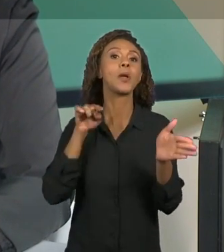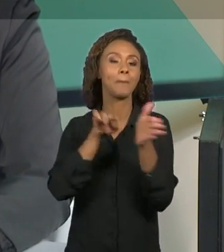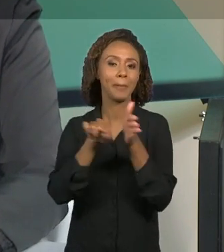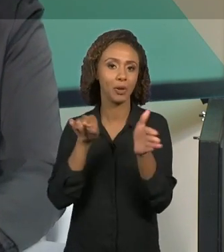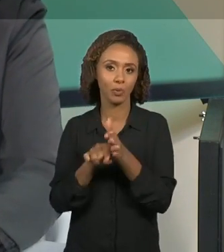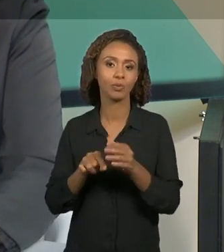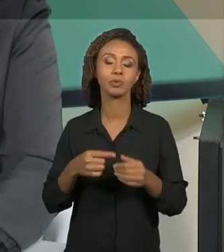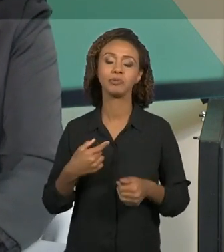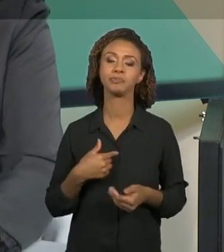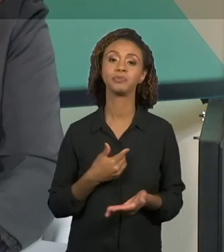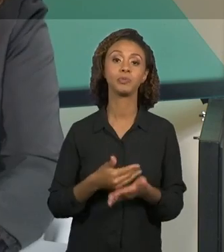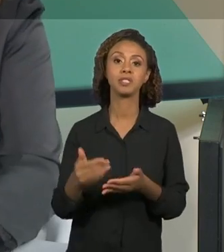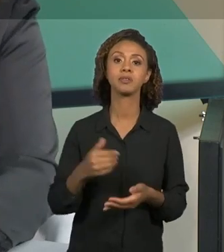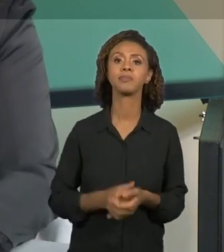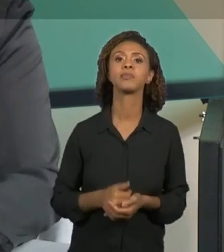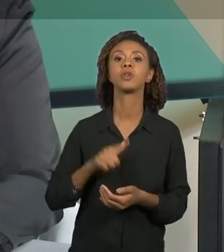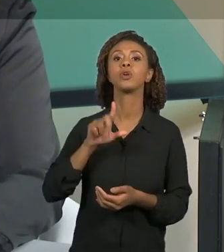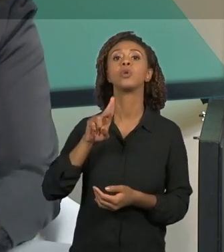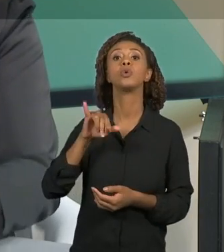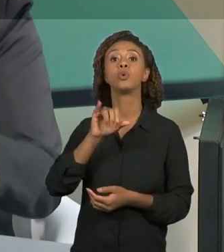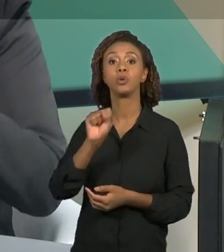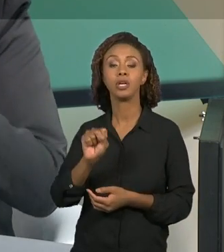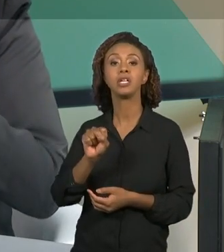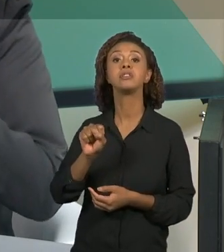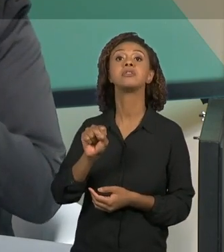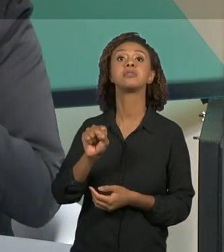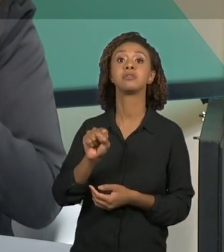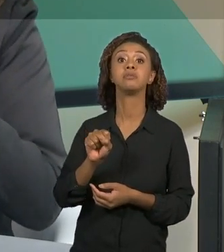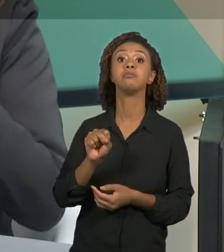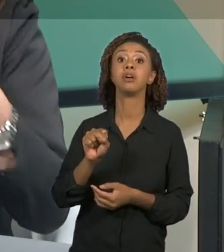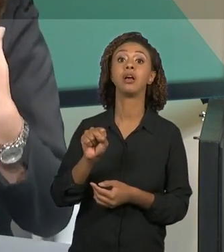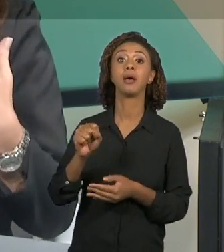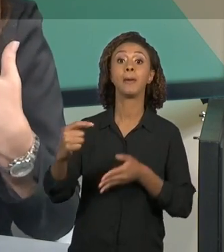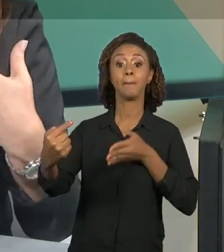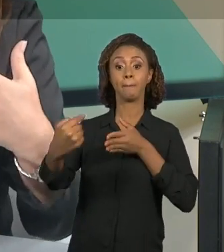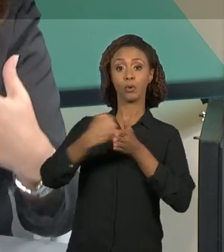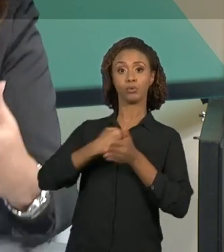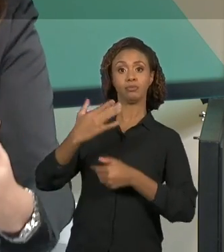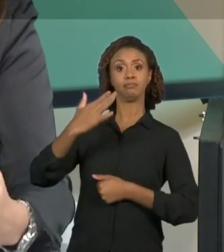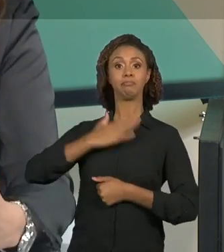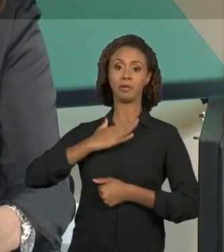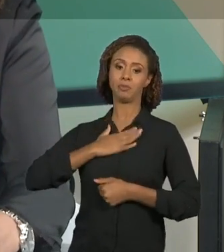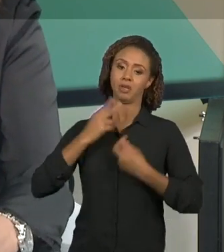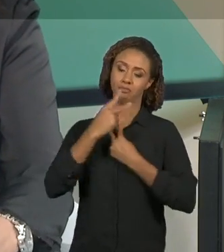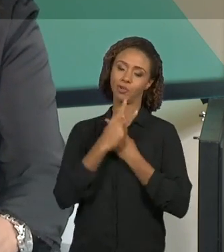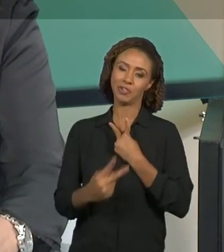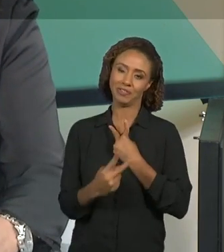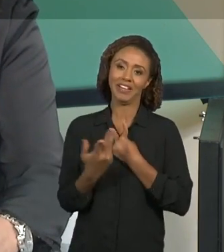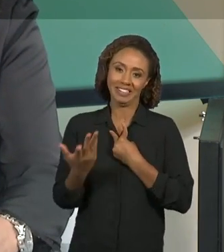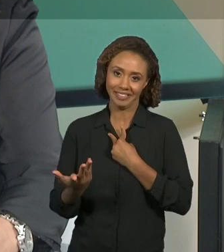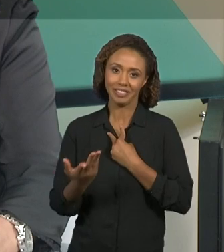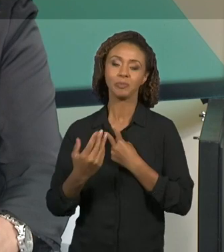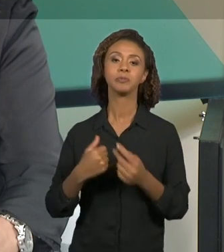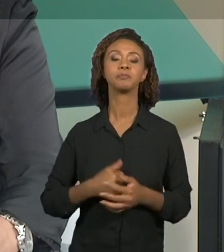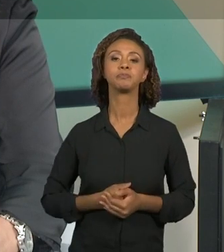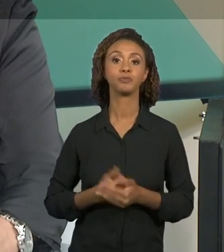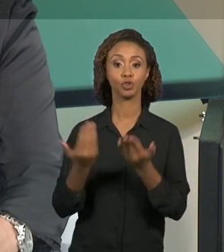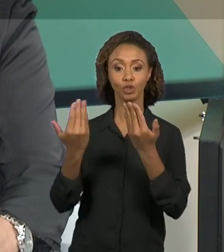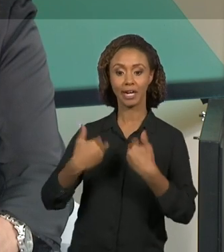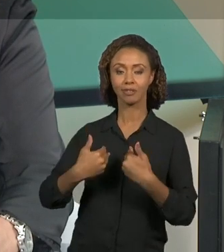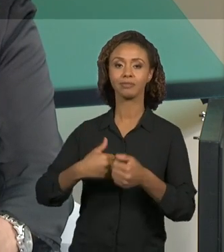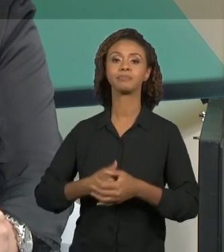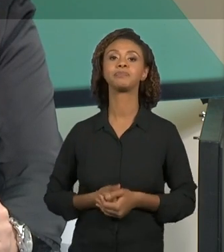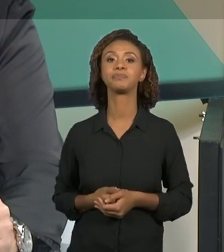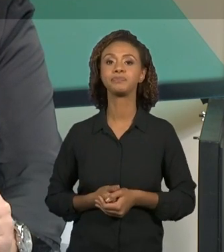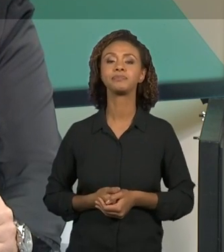é a primeira vem do luiz chaves e aí ela diretamente ligada a mim a univesp ele pergunta